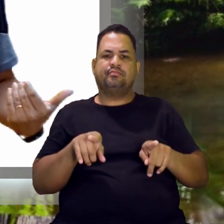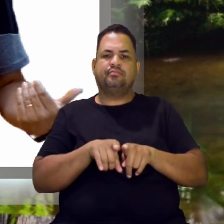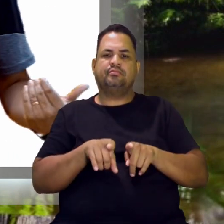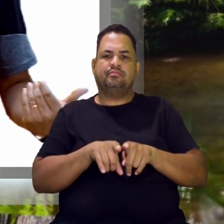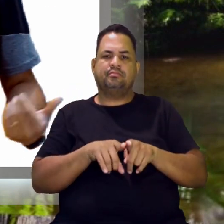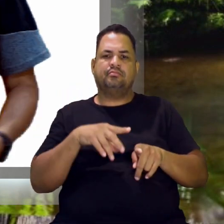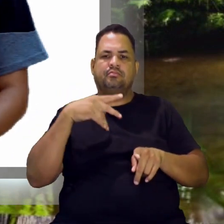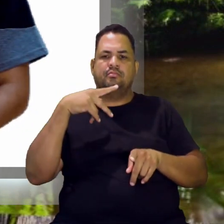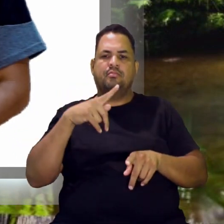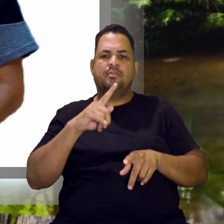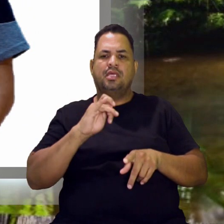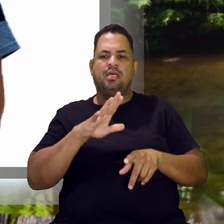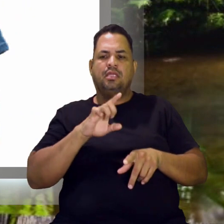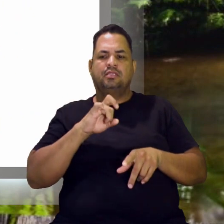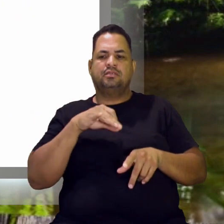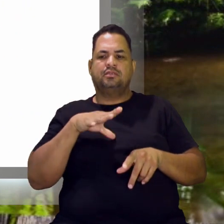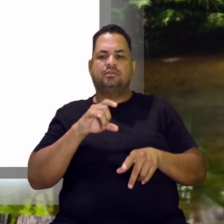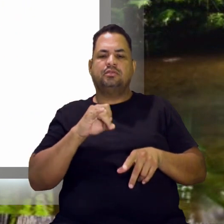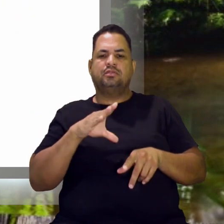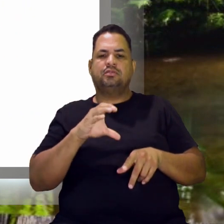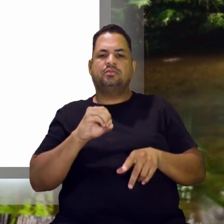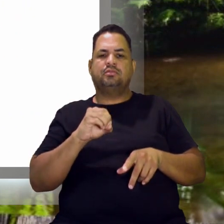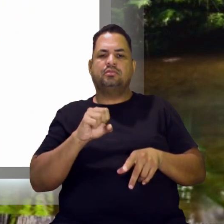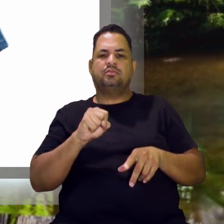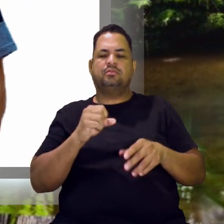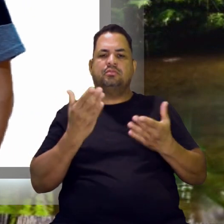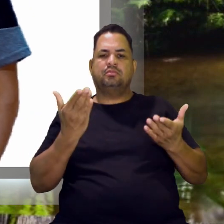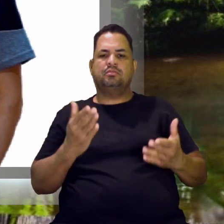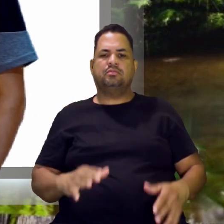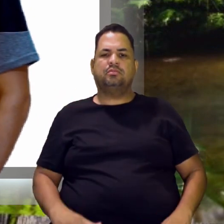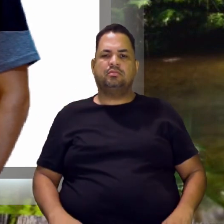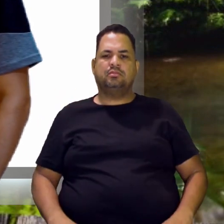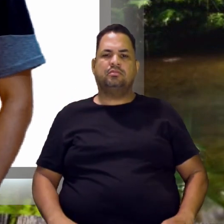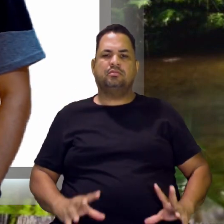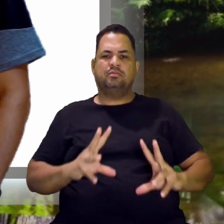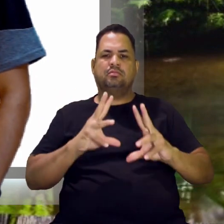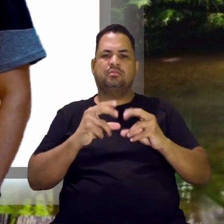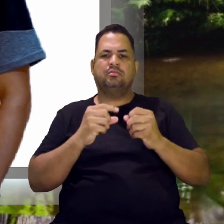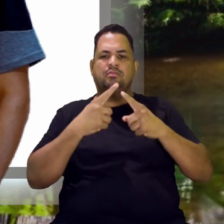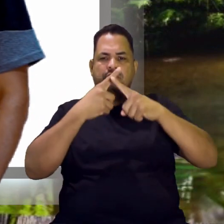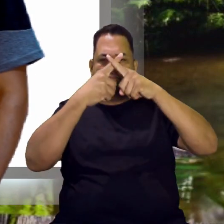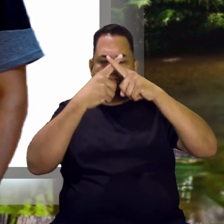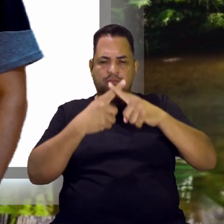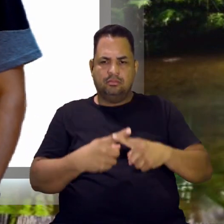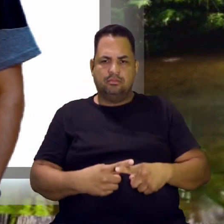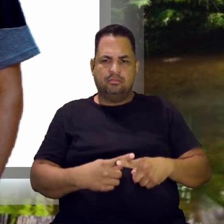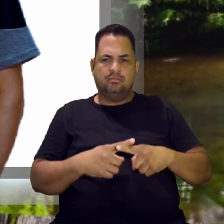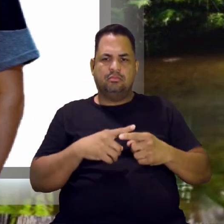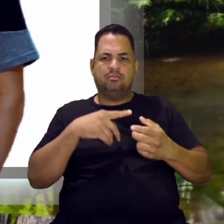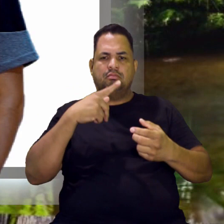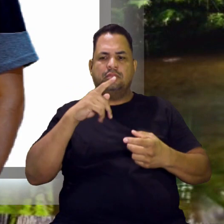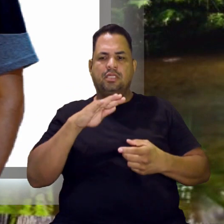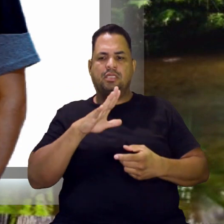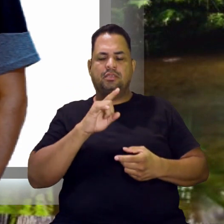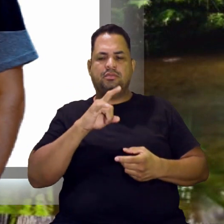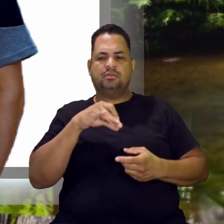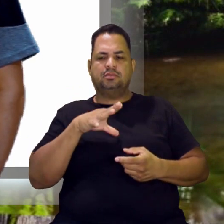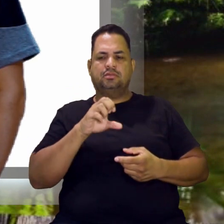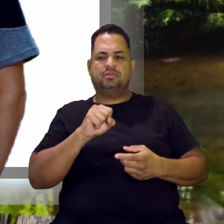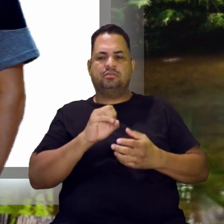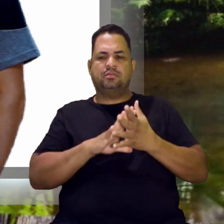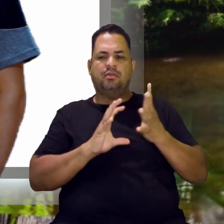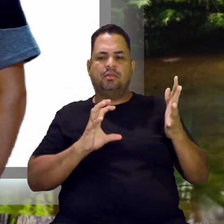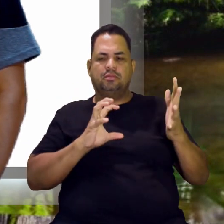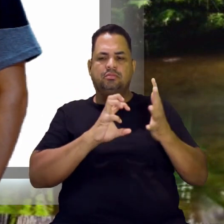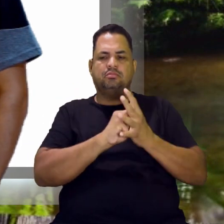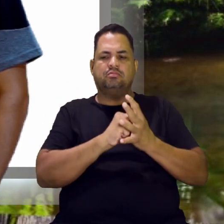chama de parasitismo. E toda essa competição, parasitismo, predação,